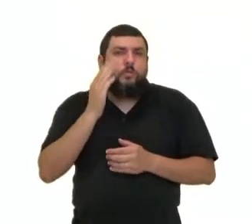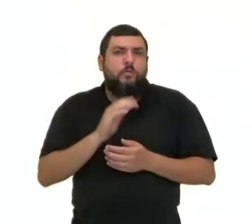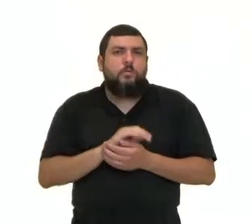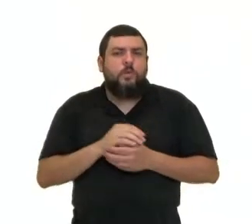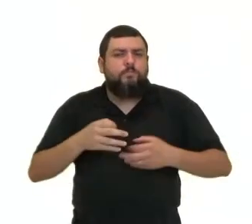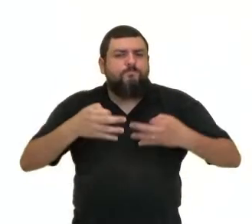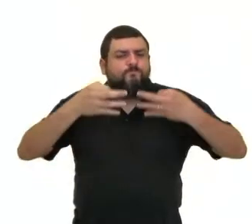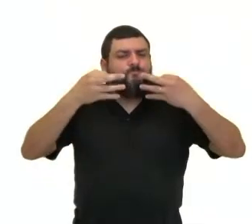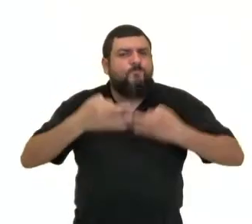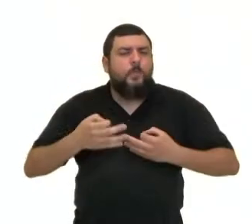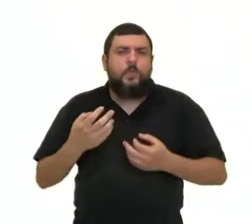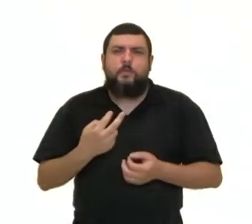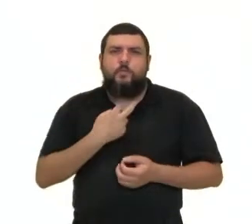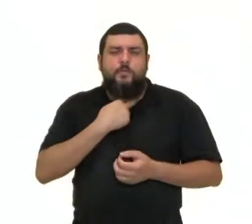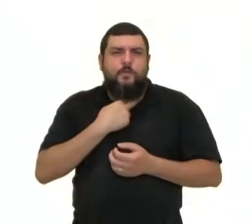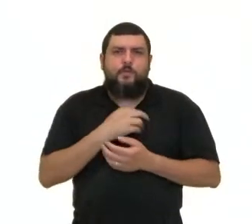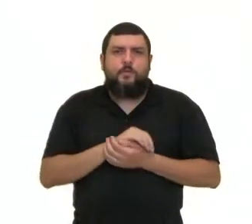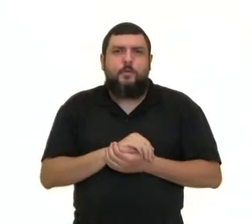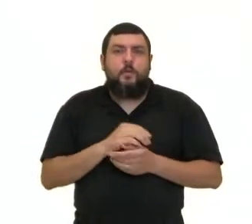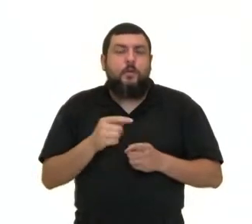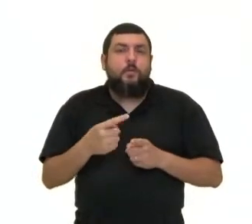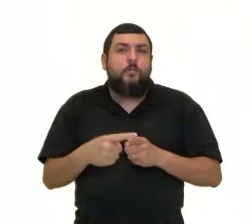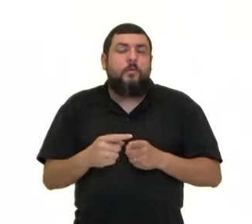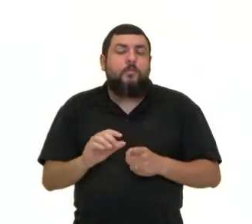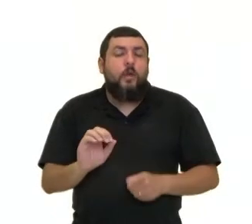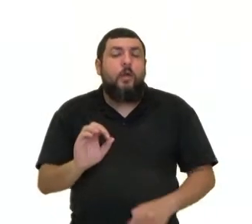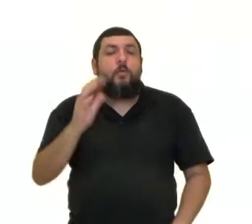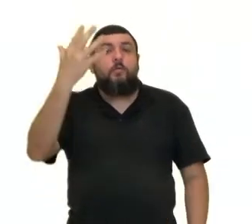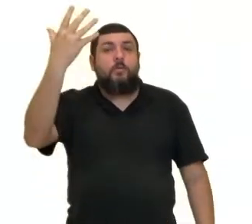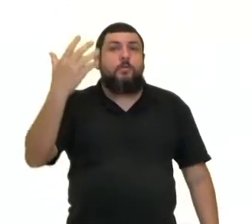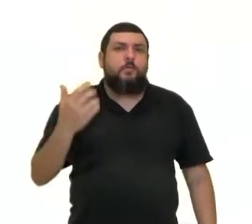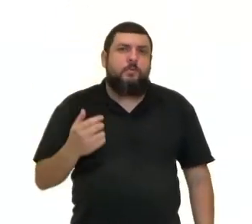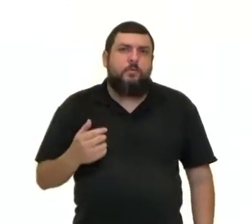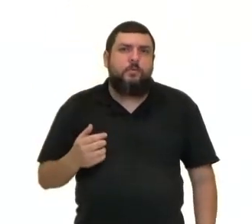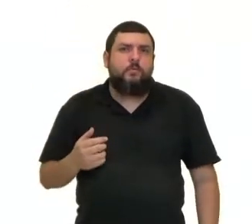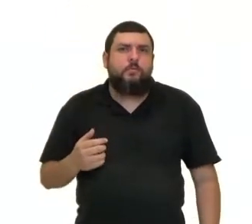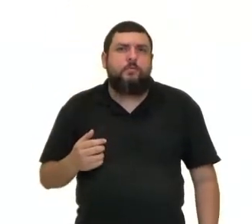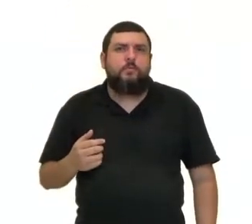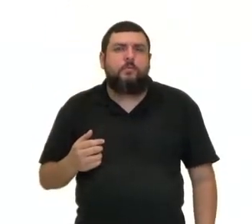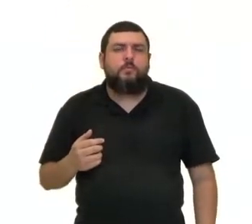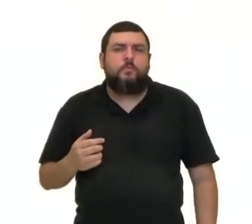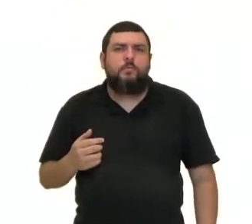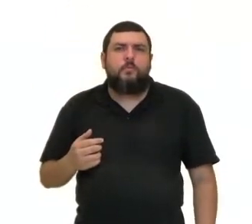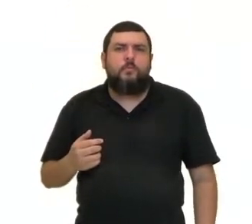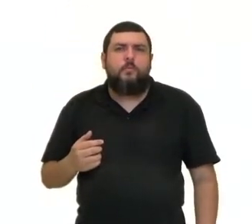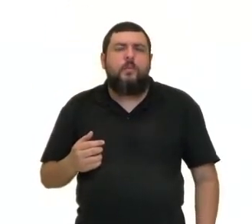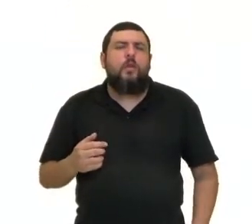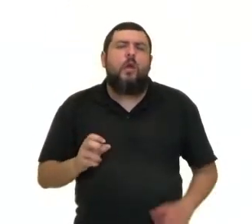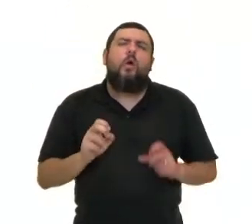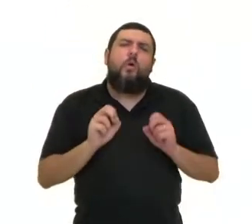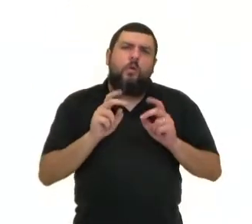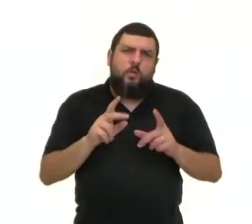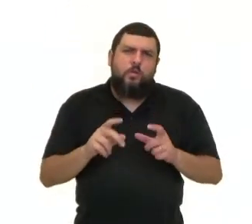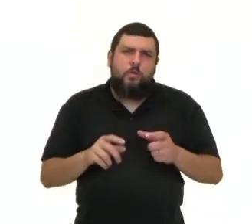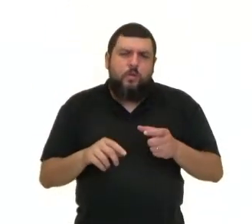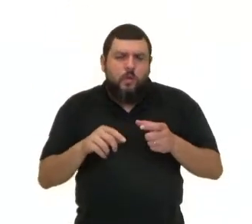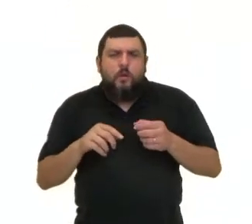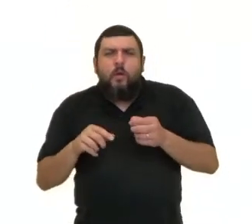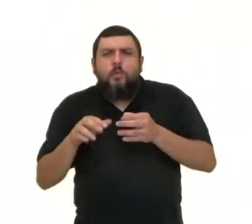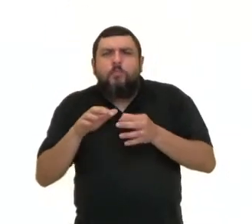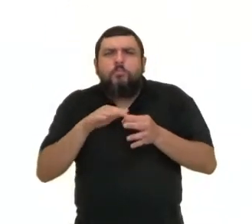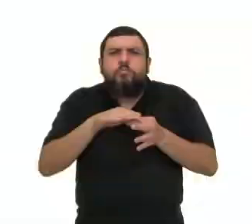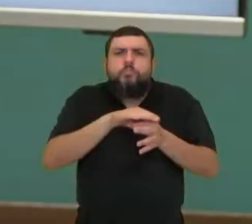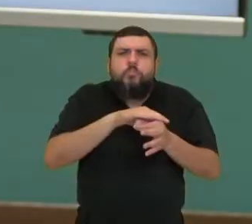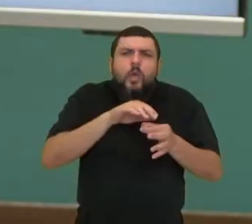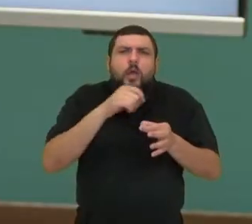certeza, tá? Porque eles ocorrem ao acaso. Ou seja, mesmo a gente conhecendo todas as